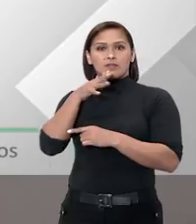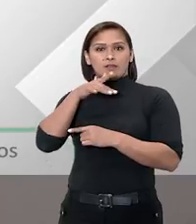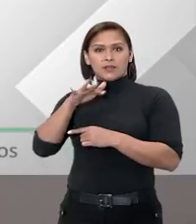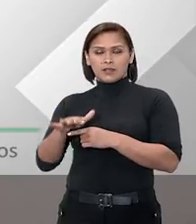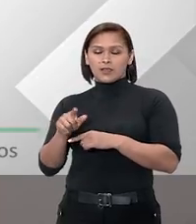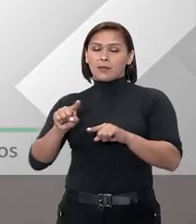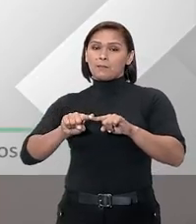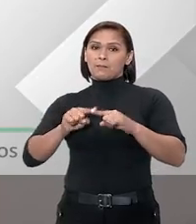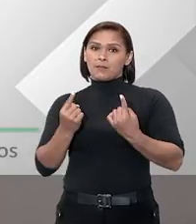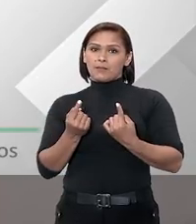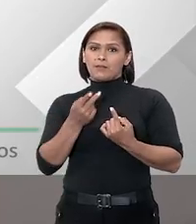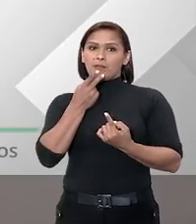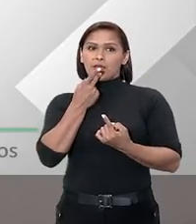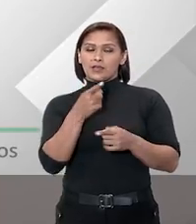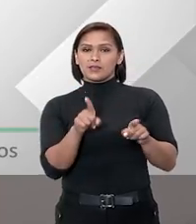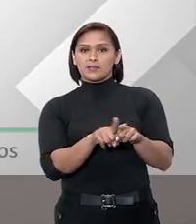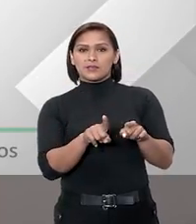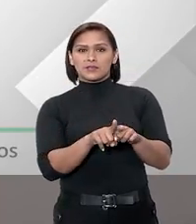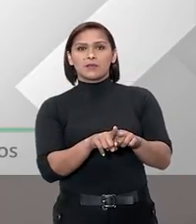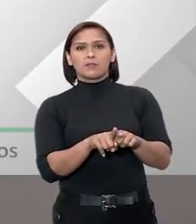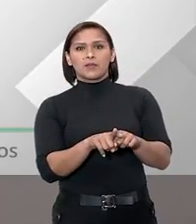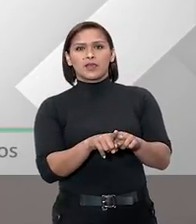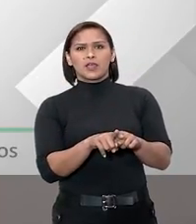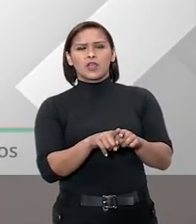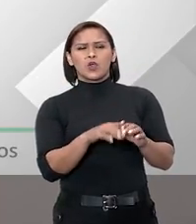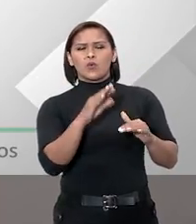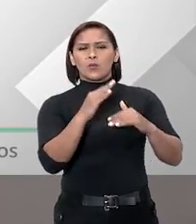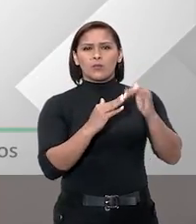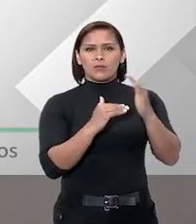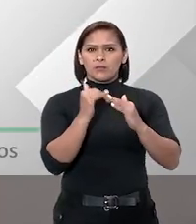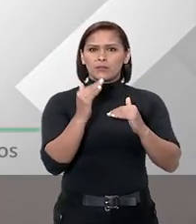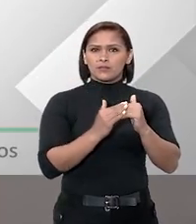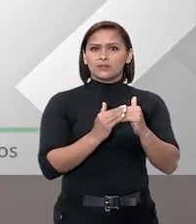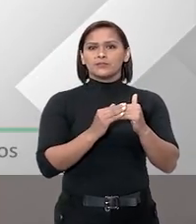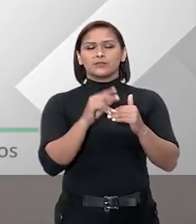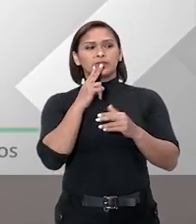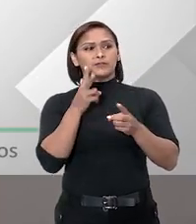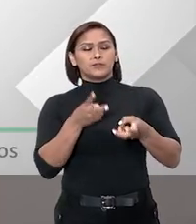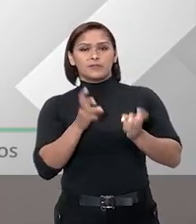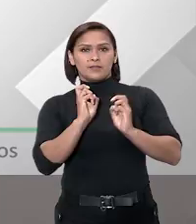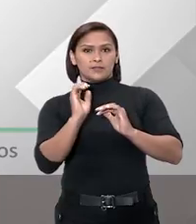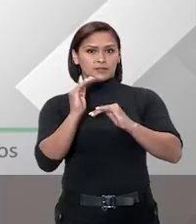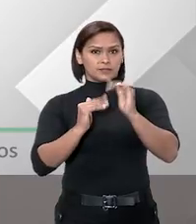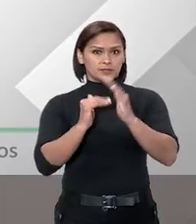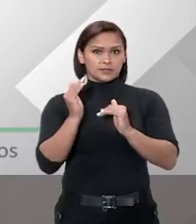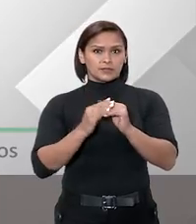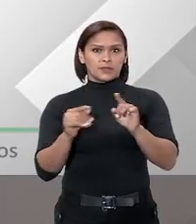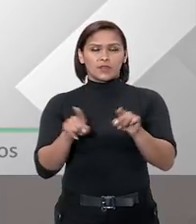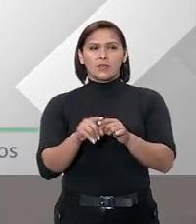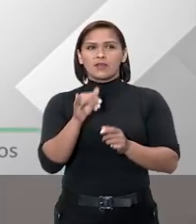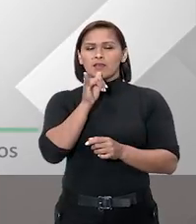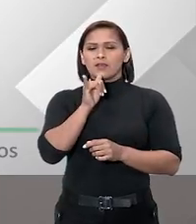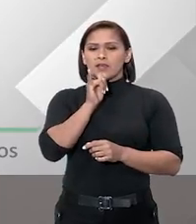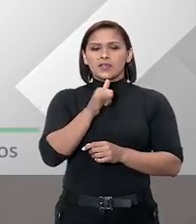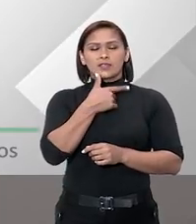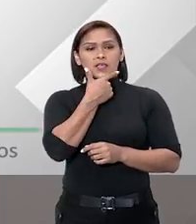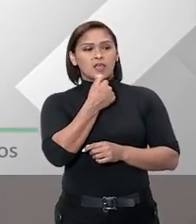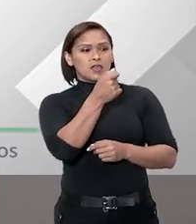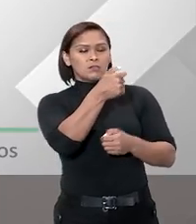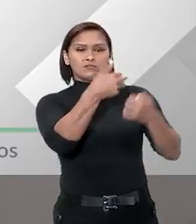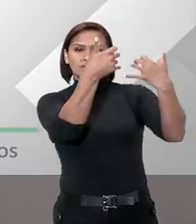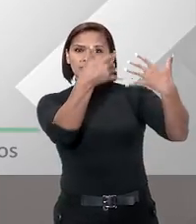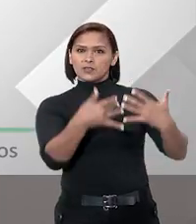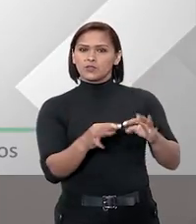criança, mas eu, com a capacitação, eu vejo que com a capacitação, por exemplo, o doutor